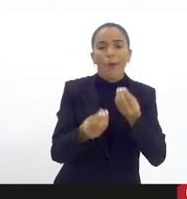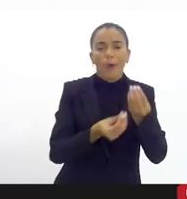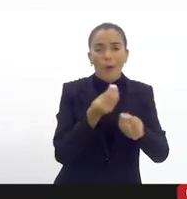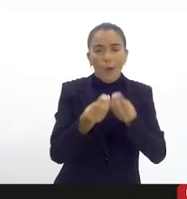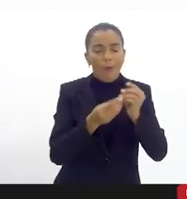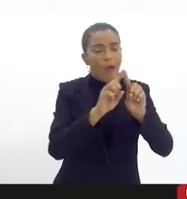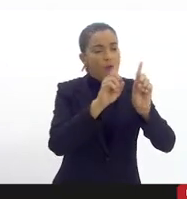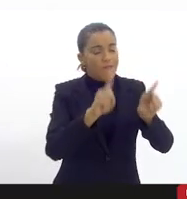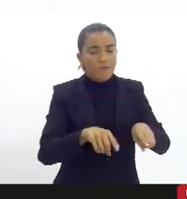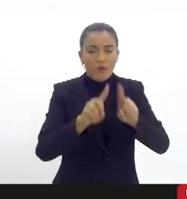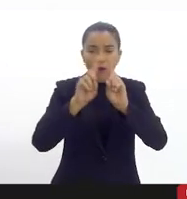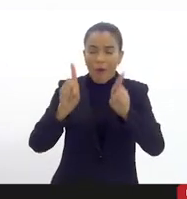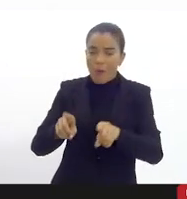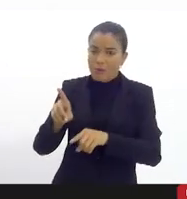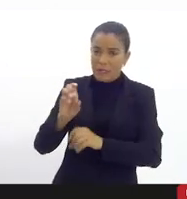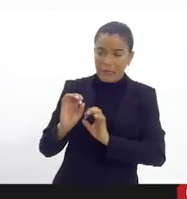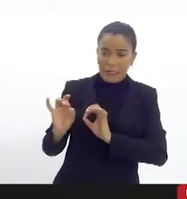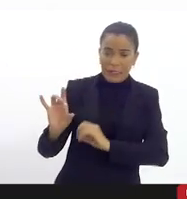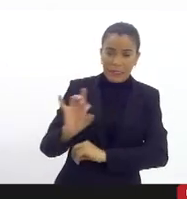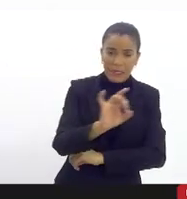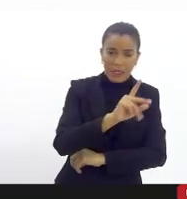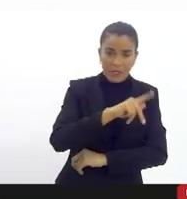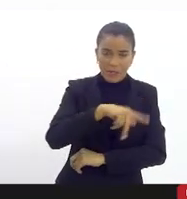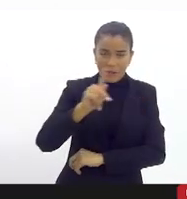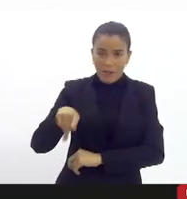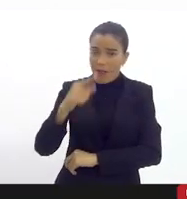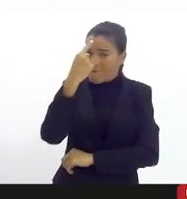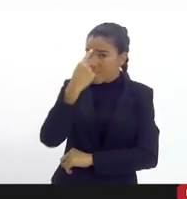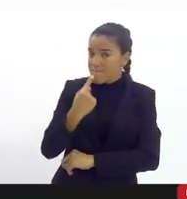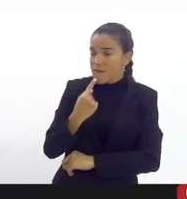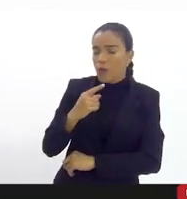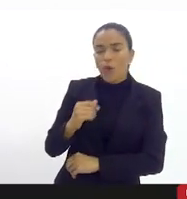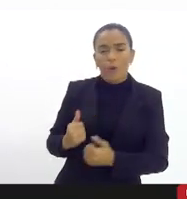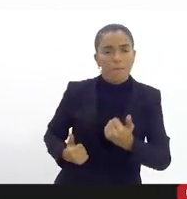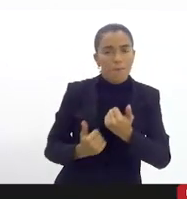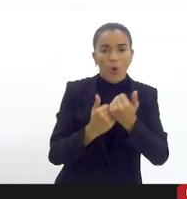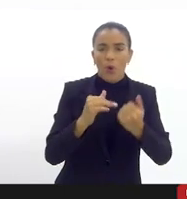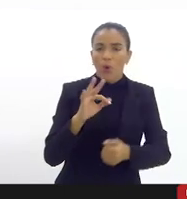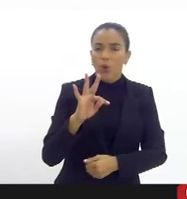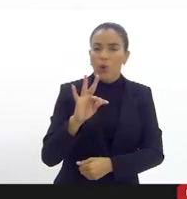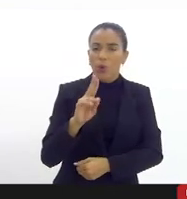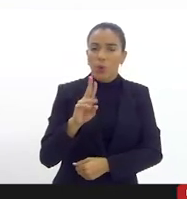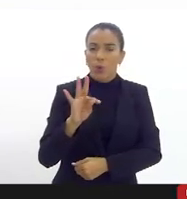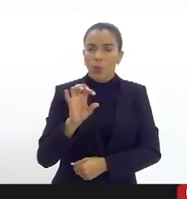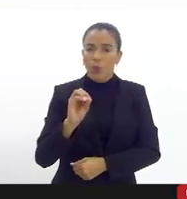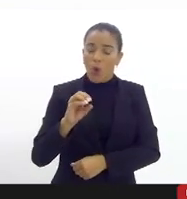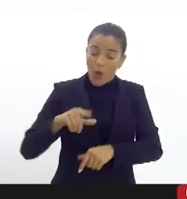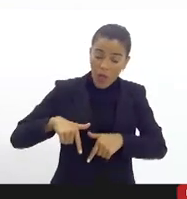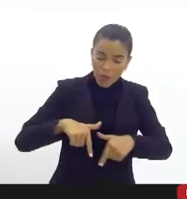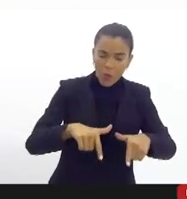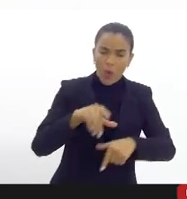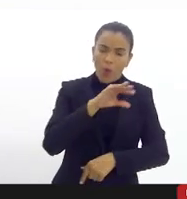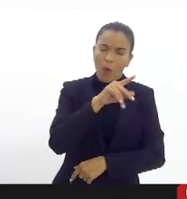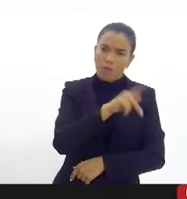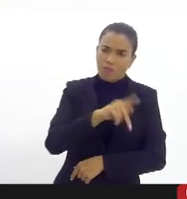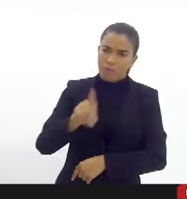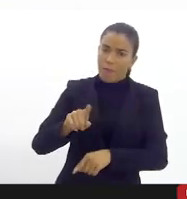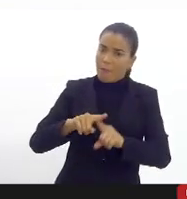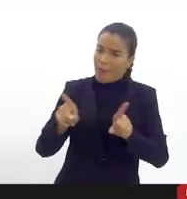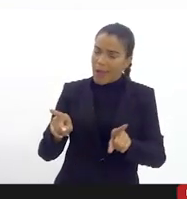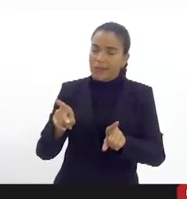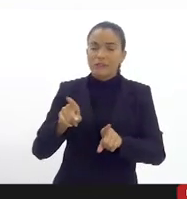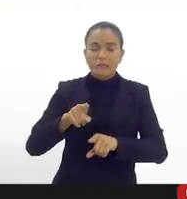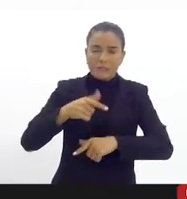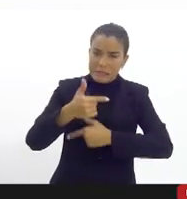né das funções do magistério a criação por exemplo da figura do tutor que atua como professor mas recebe salário tem uma intensidade